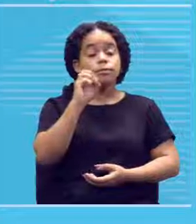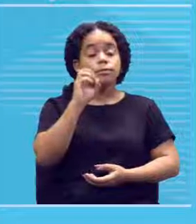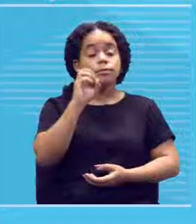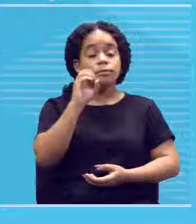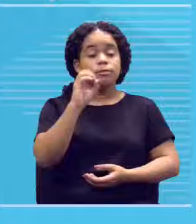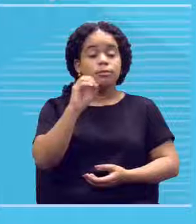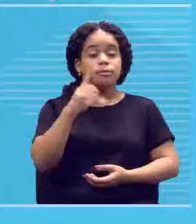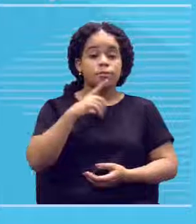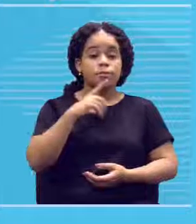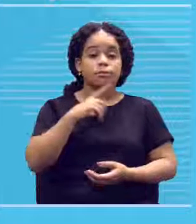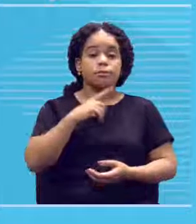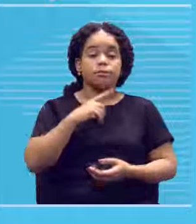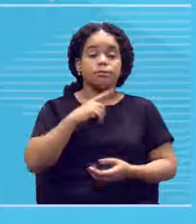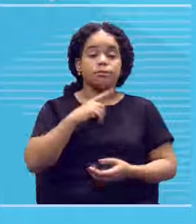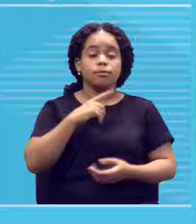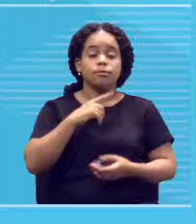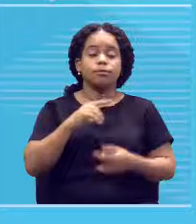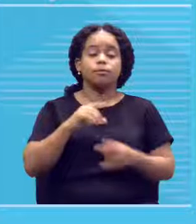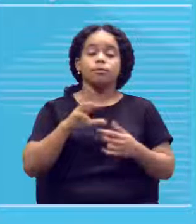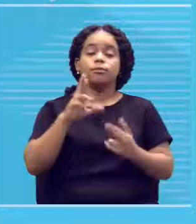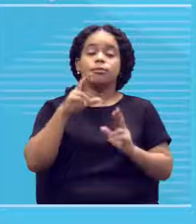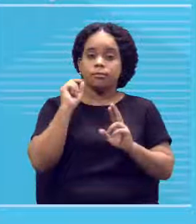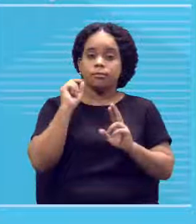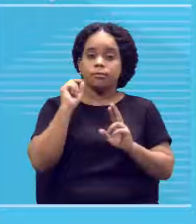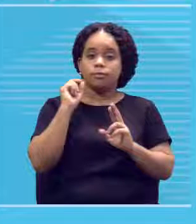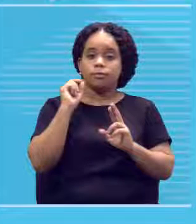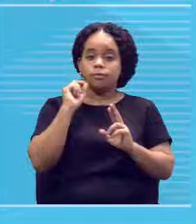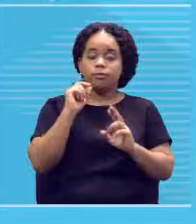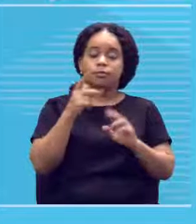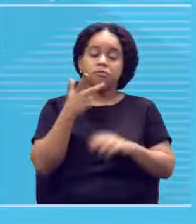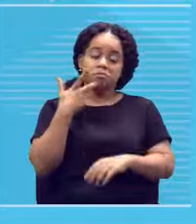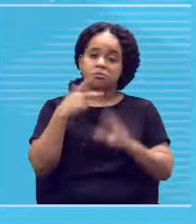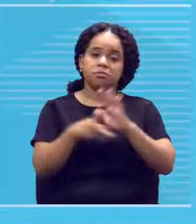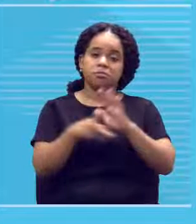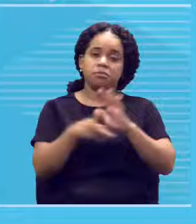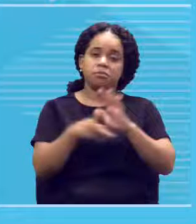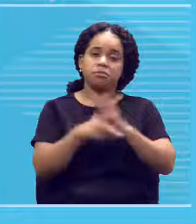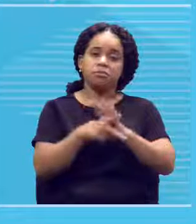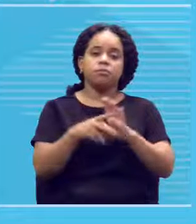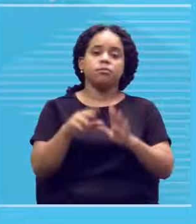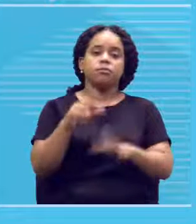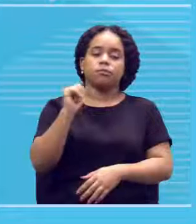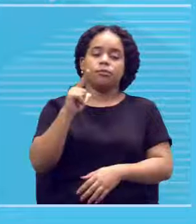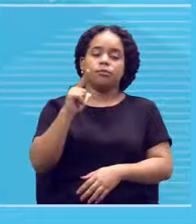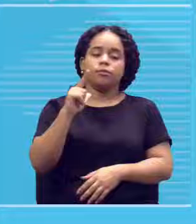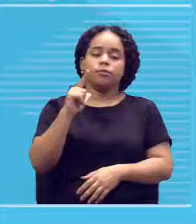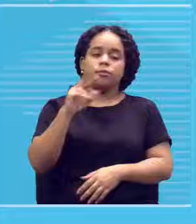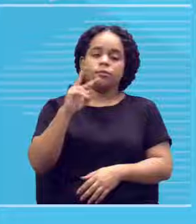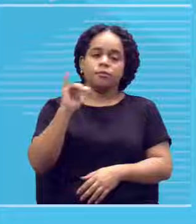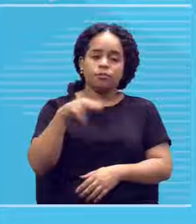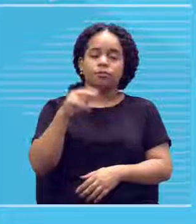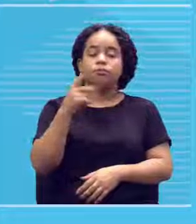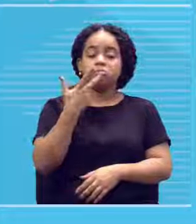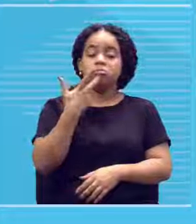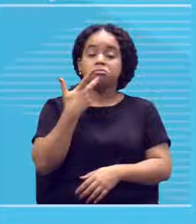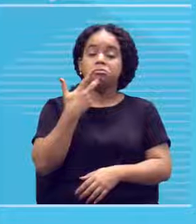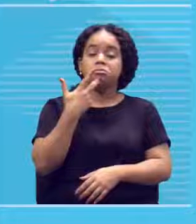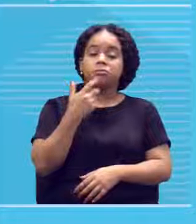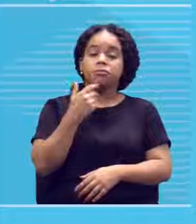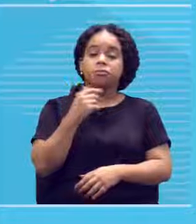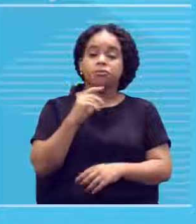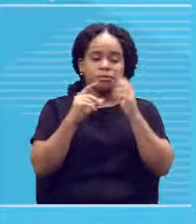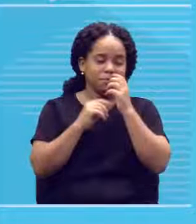se refere a fala do Kelvin não que o cometa Halley